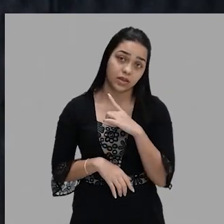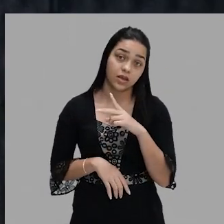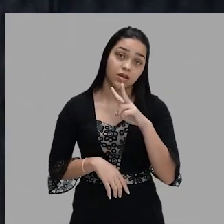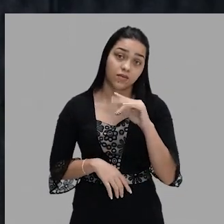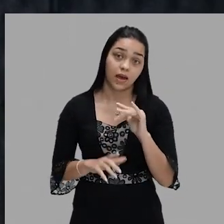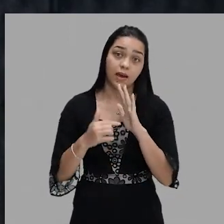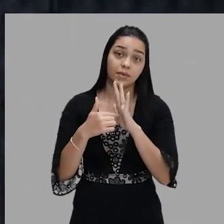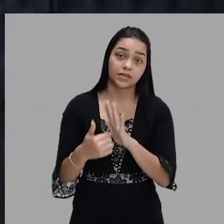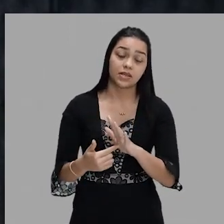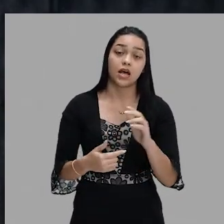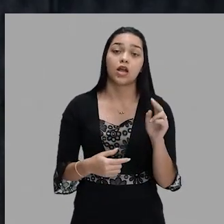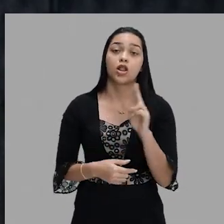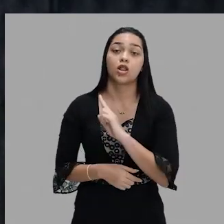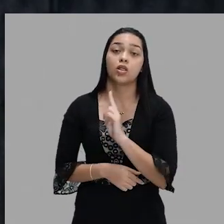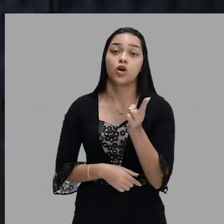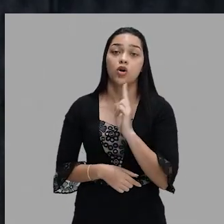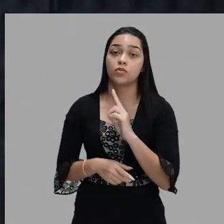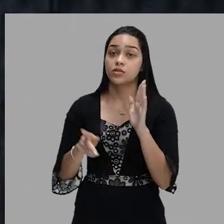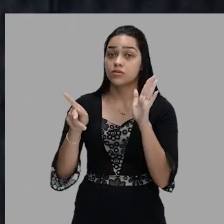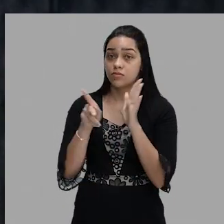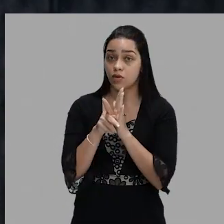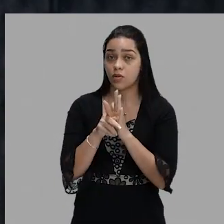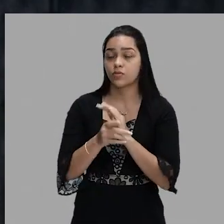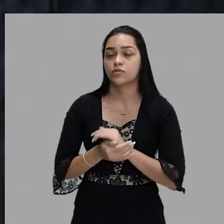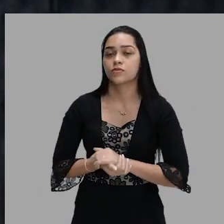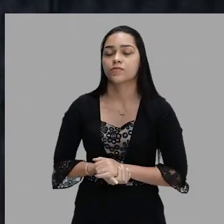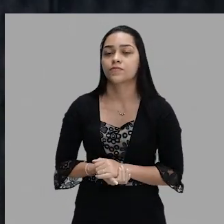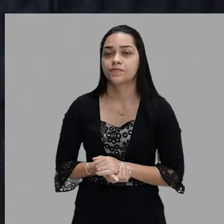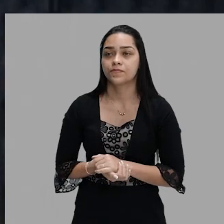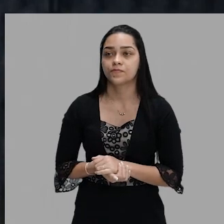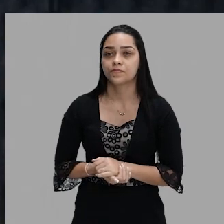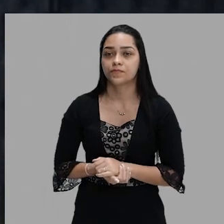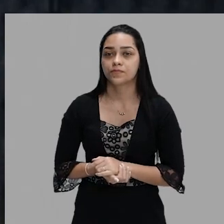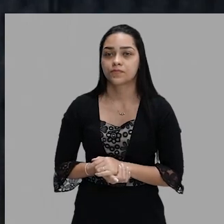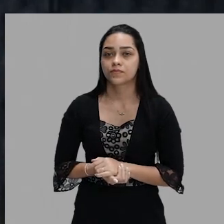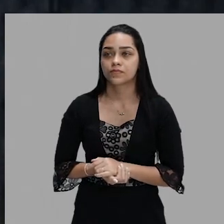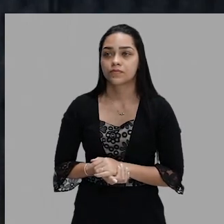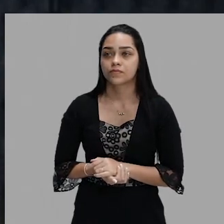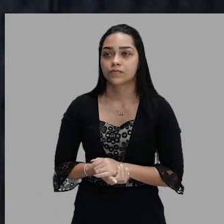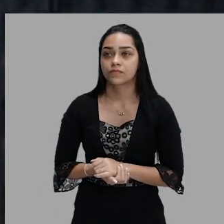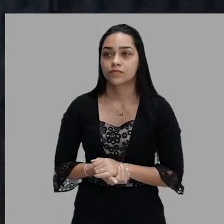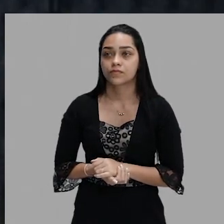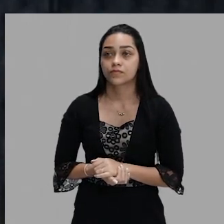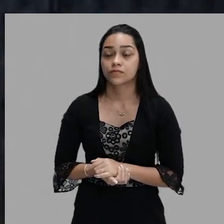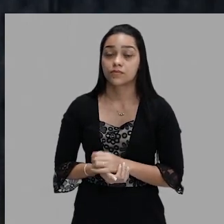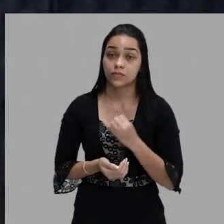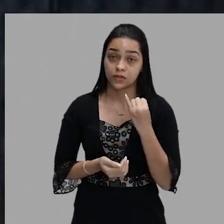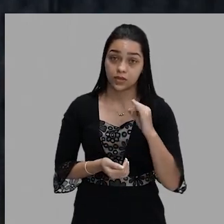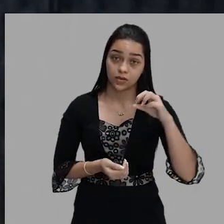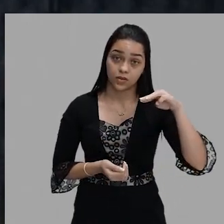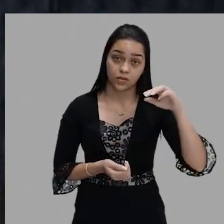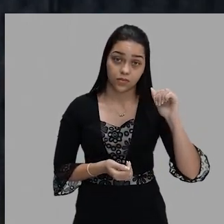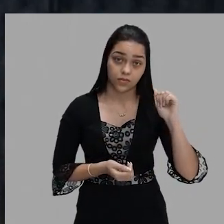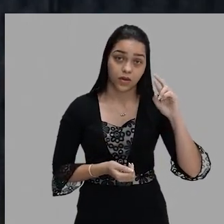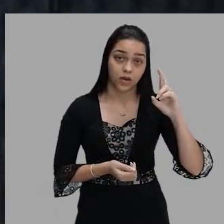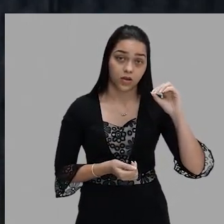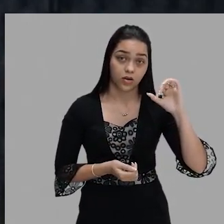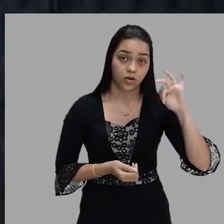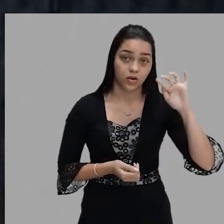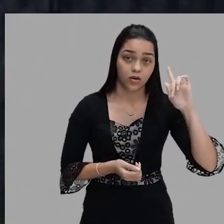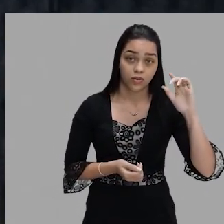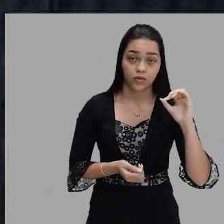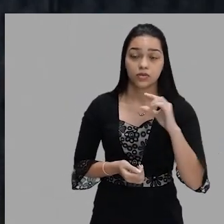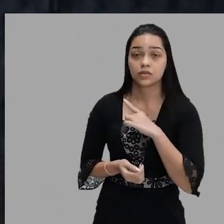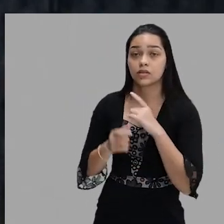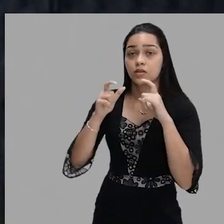vai apresentar nomes específicos, ok? No caso, se o macrófago estiver